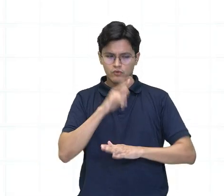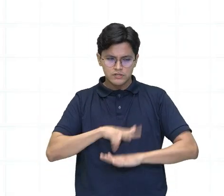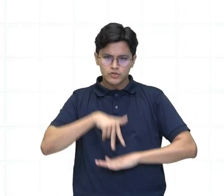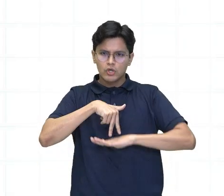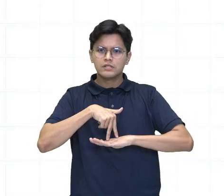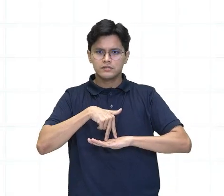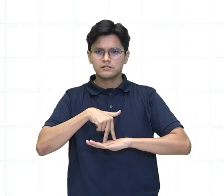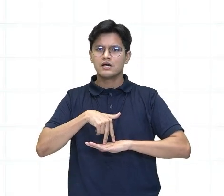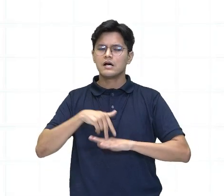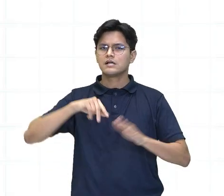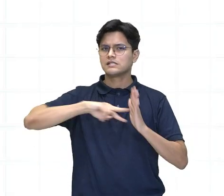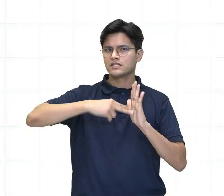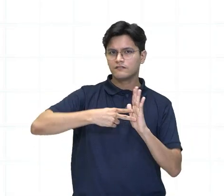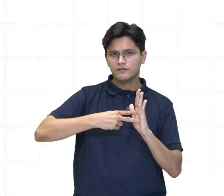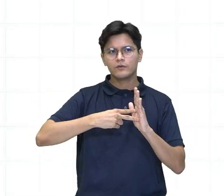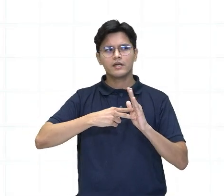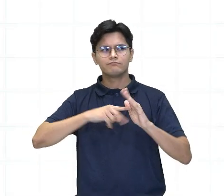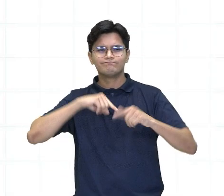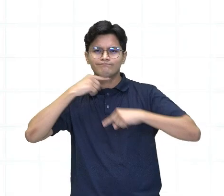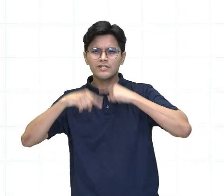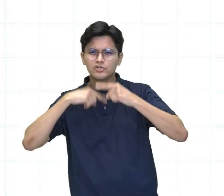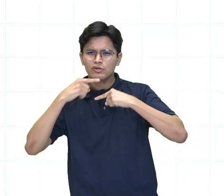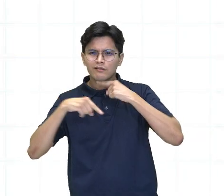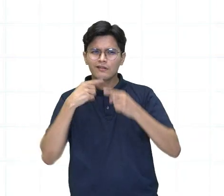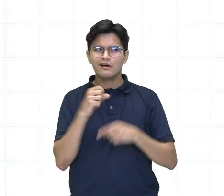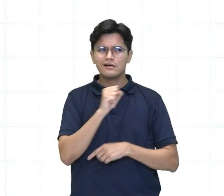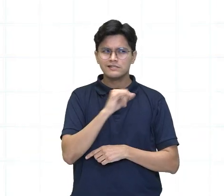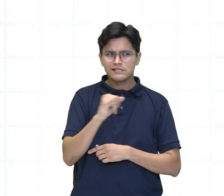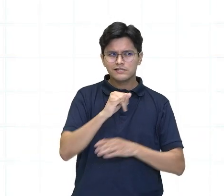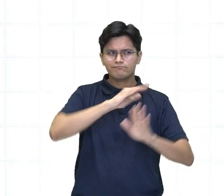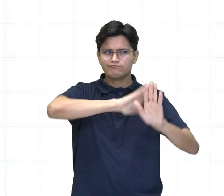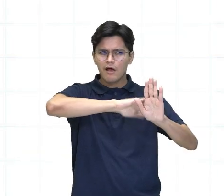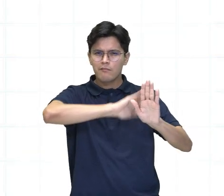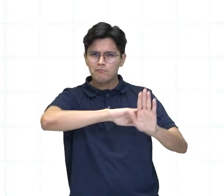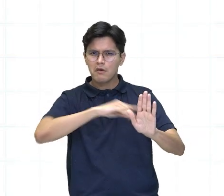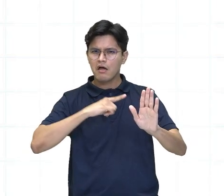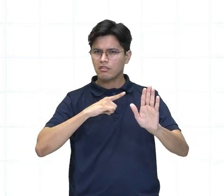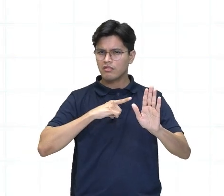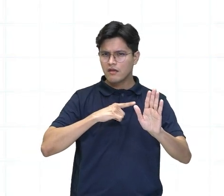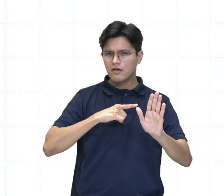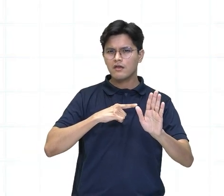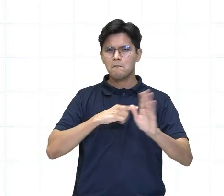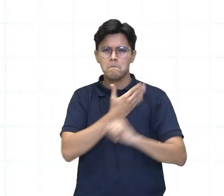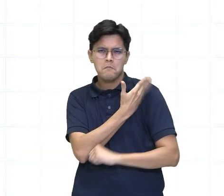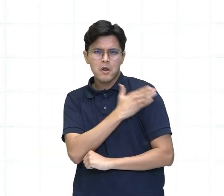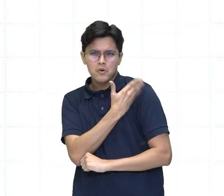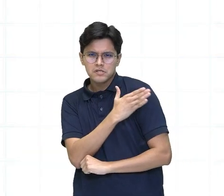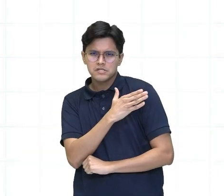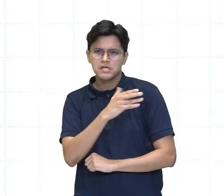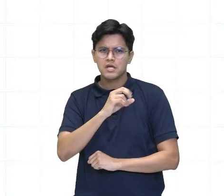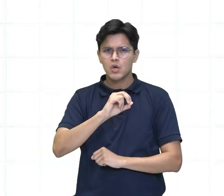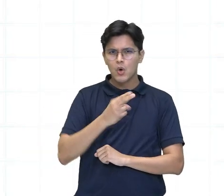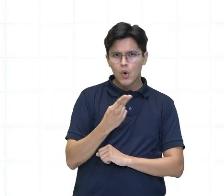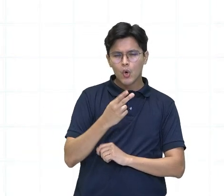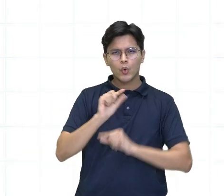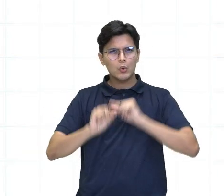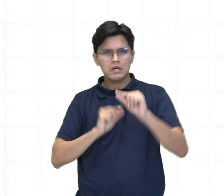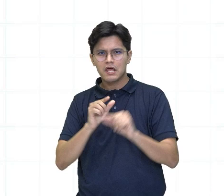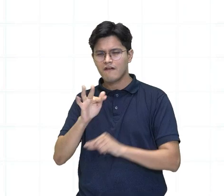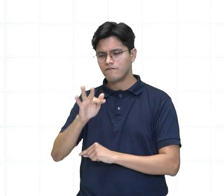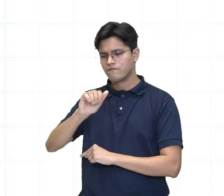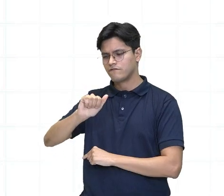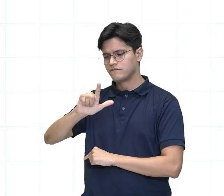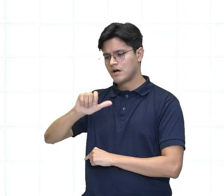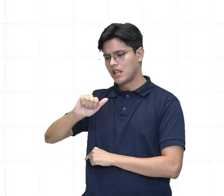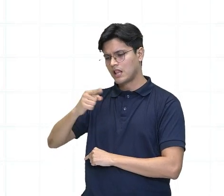os pressupostos, reconhecer preconceitos, né, identificar aí falácias lógicas e buscar